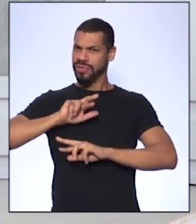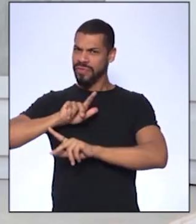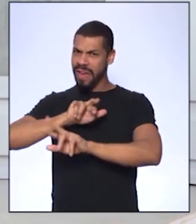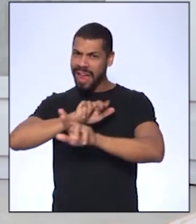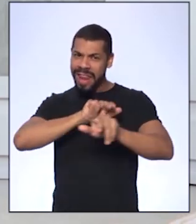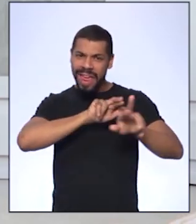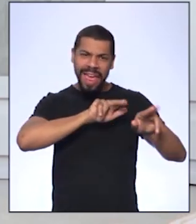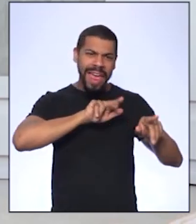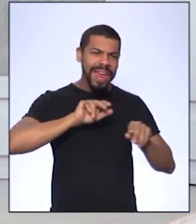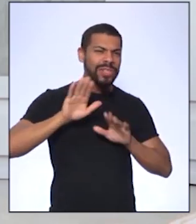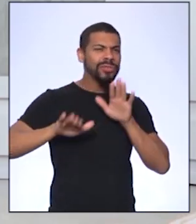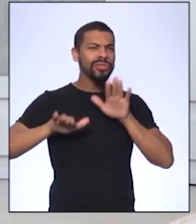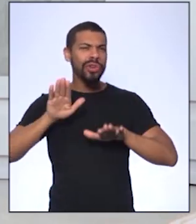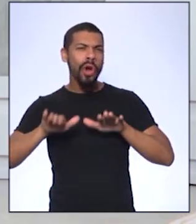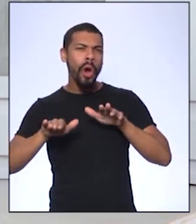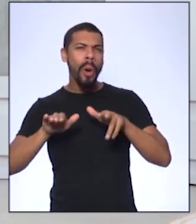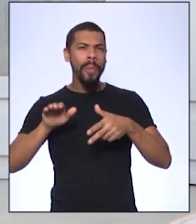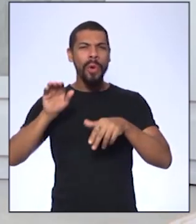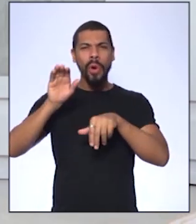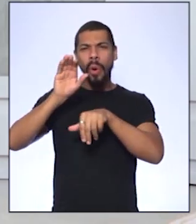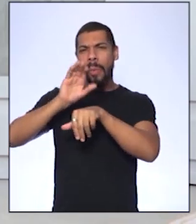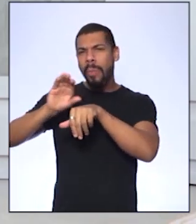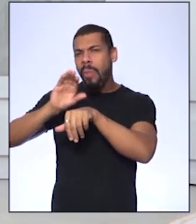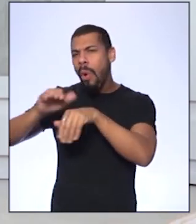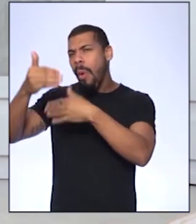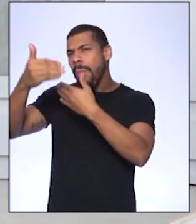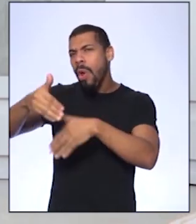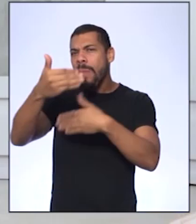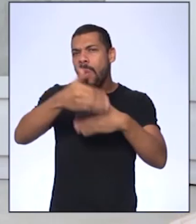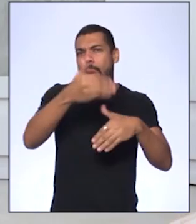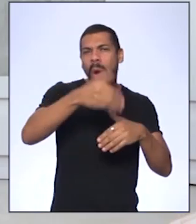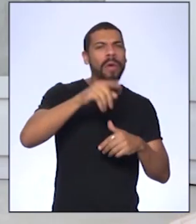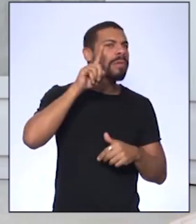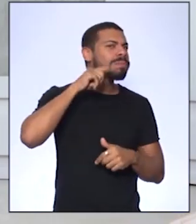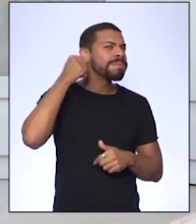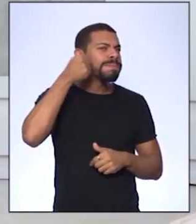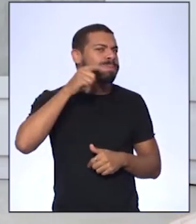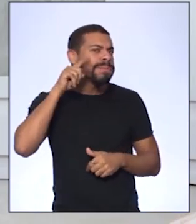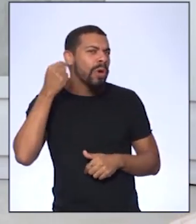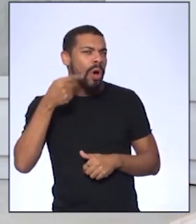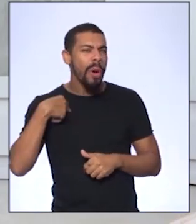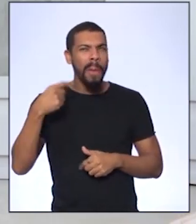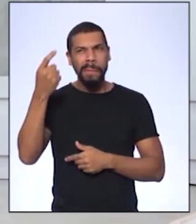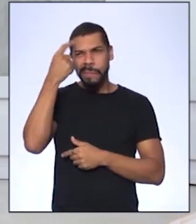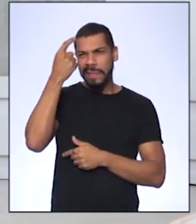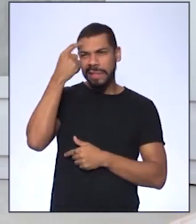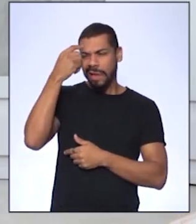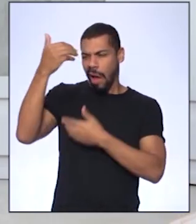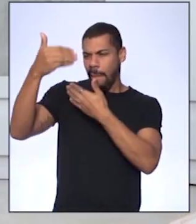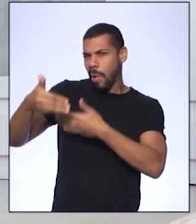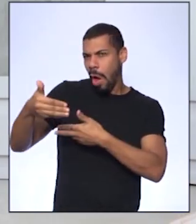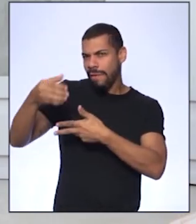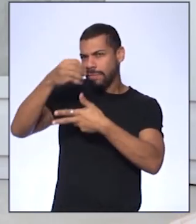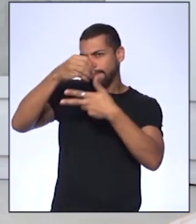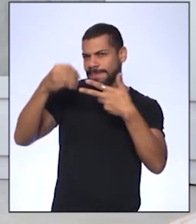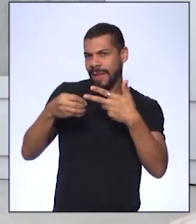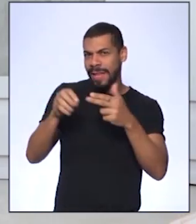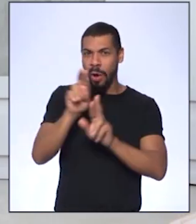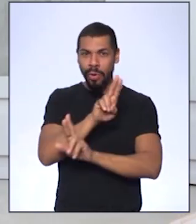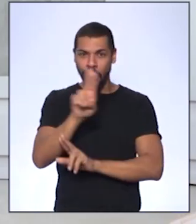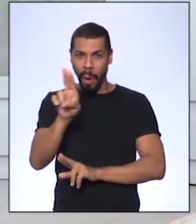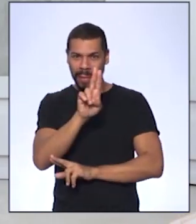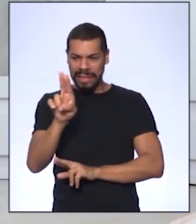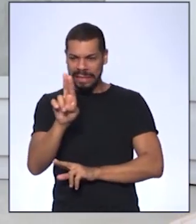diferente dessas provas de vestibular que nós estamos acostumados. Quando a gente pensa na prova do Enem, nós estamos pensando numa prova que tem até um nome